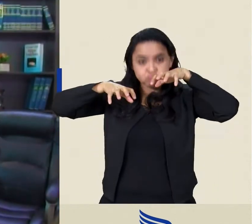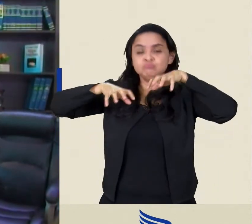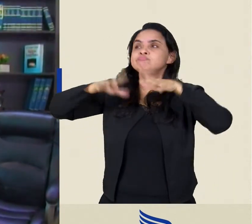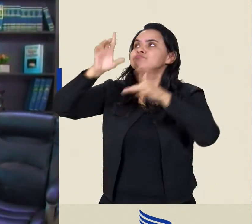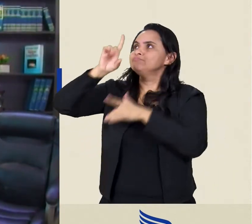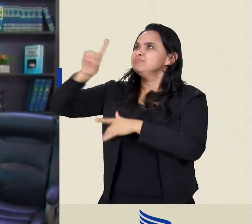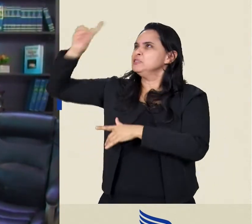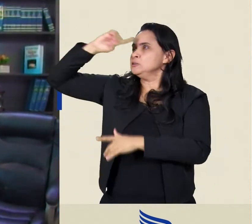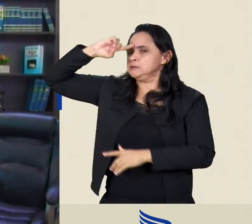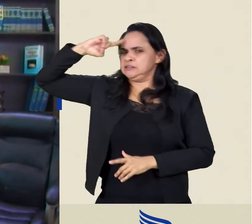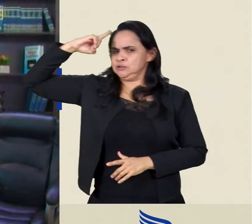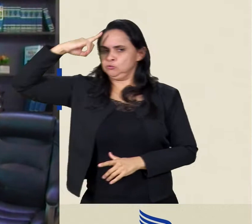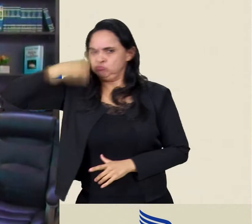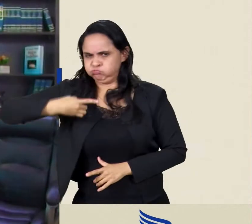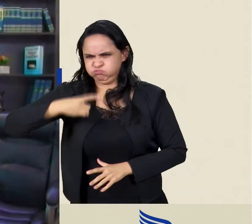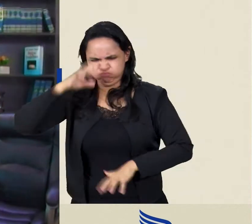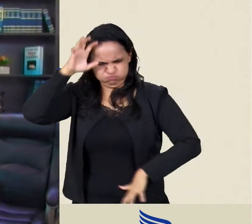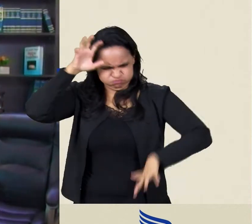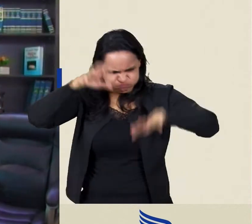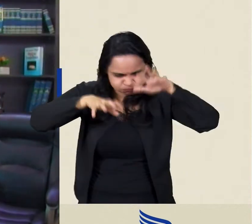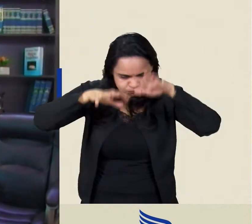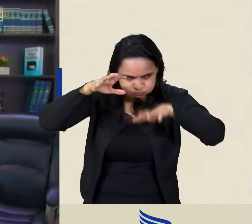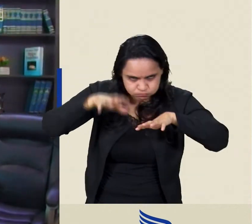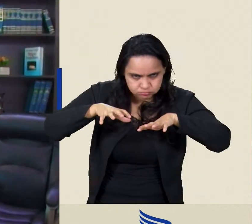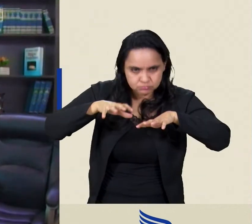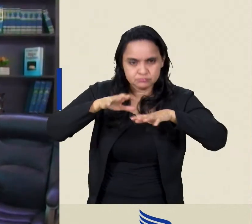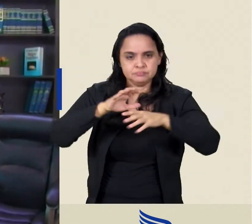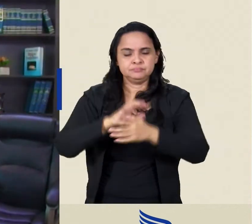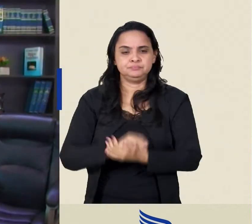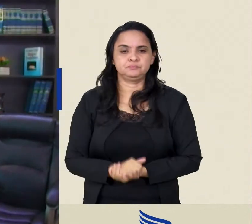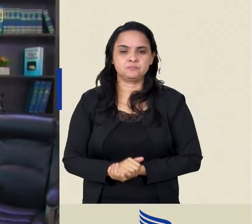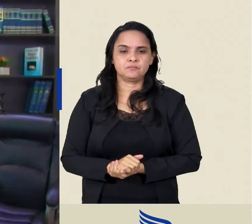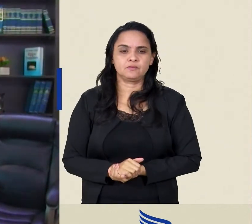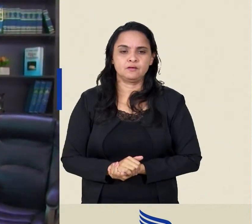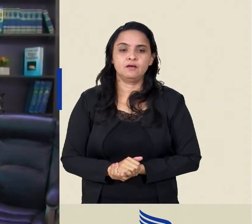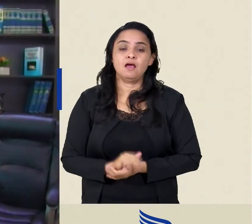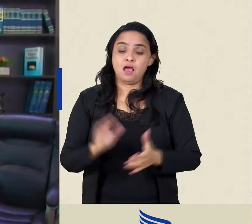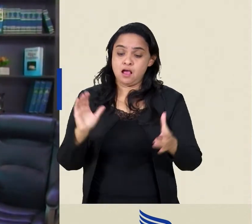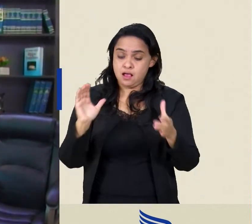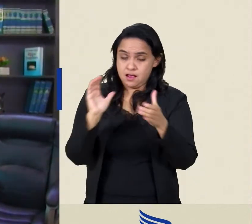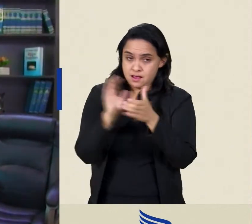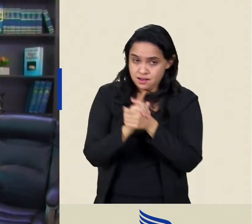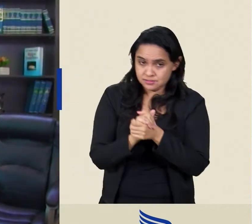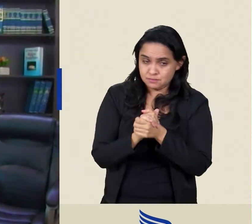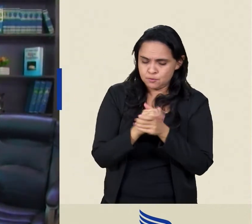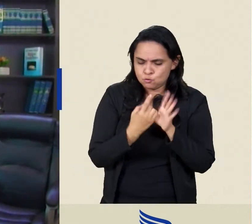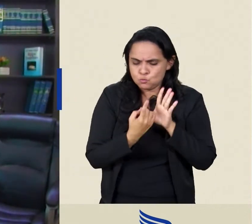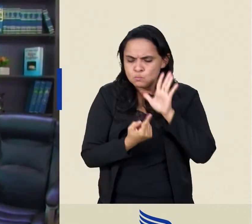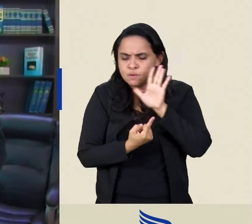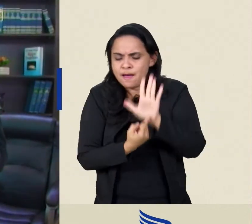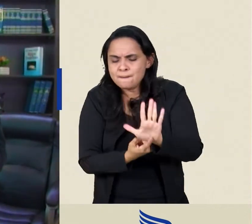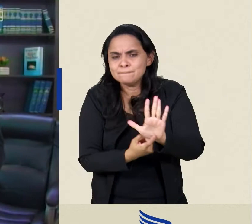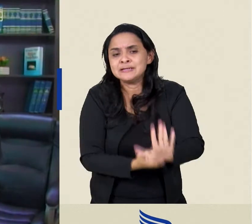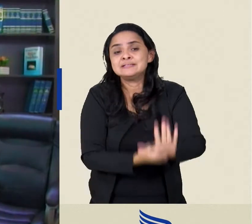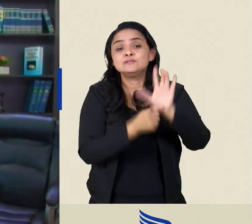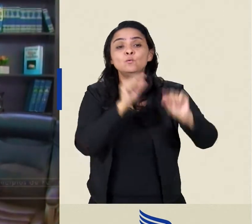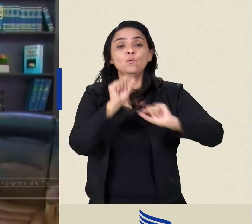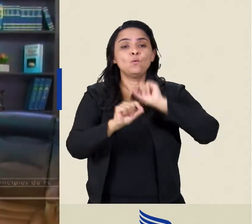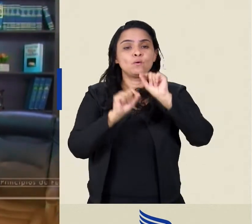relacionamento matrimonial representa a união que existe entre Cristo e sua